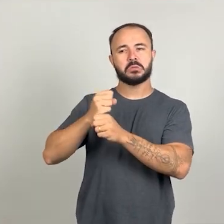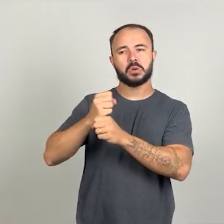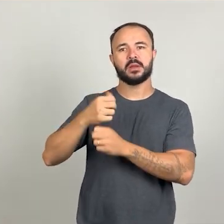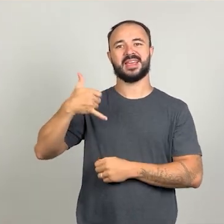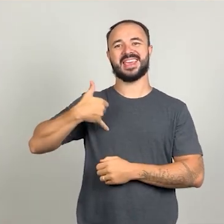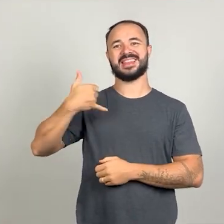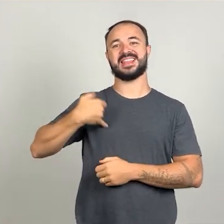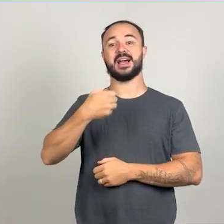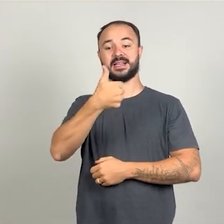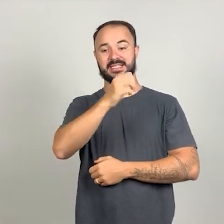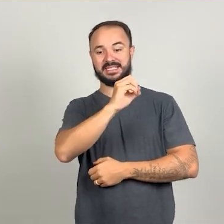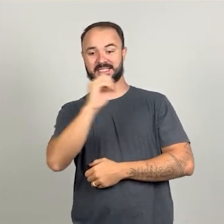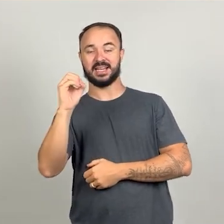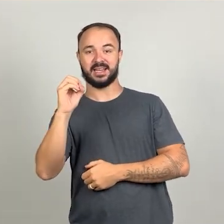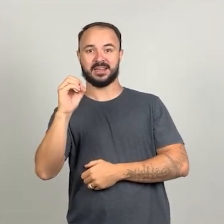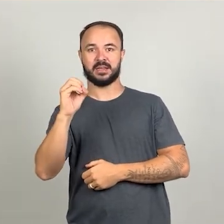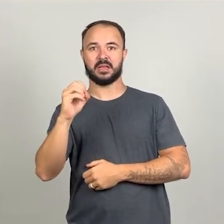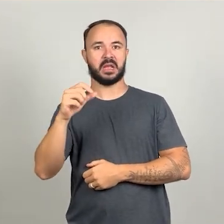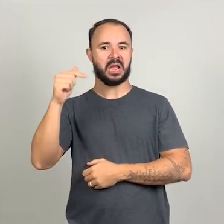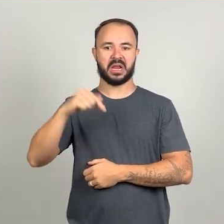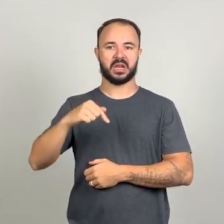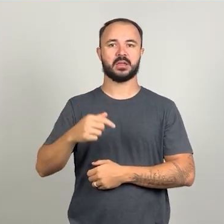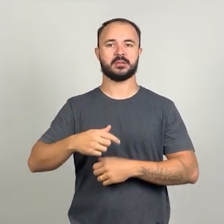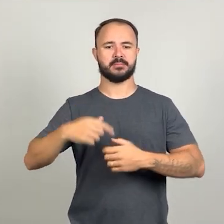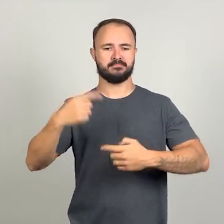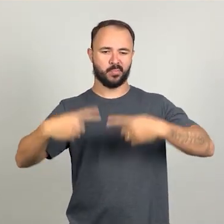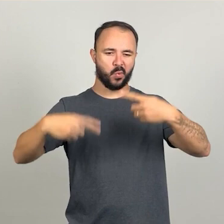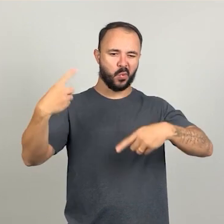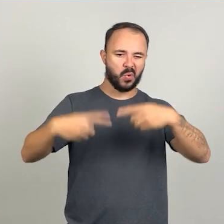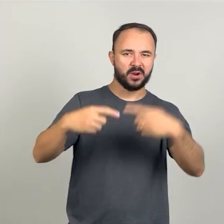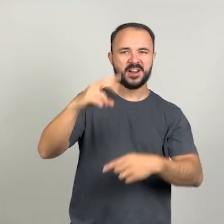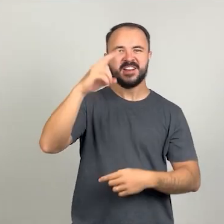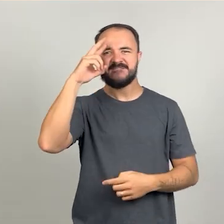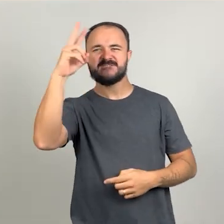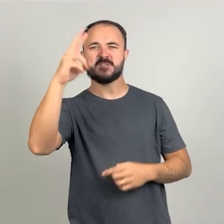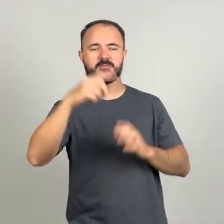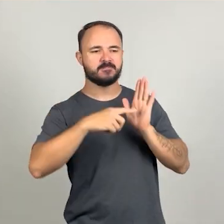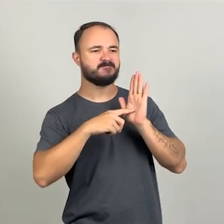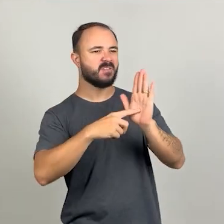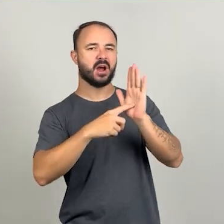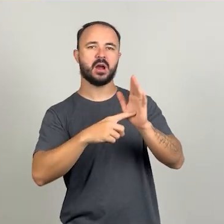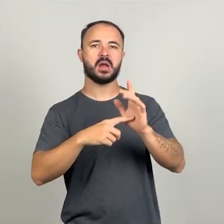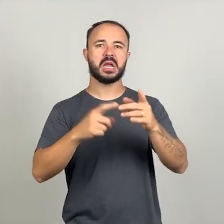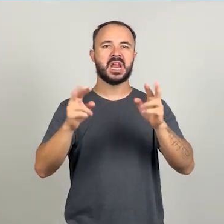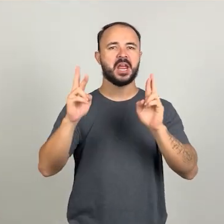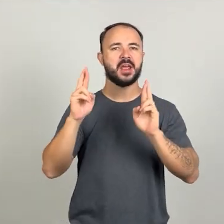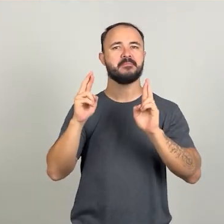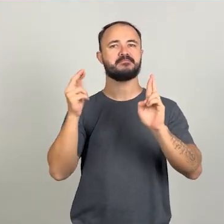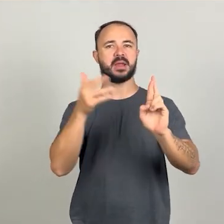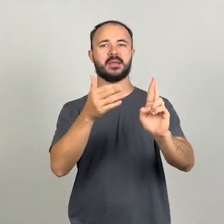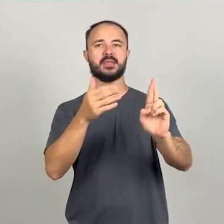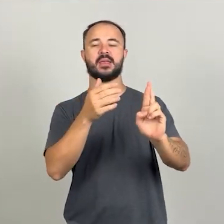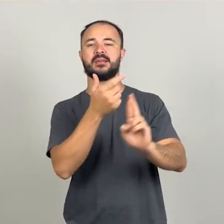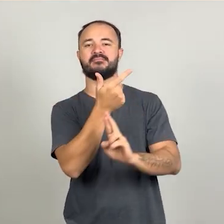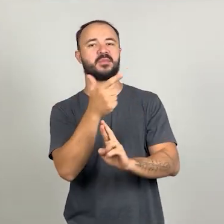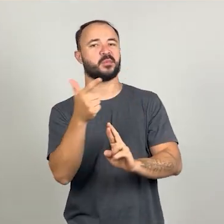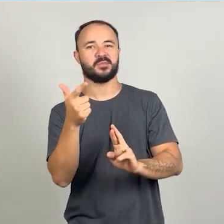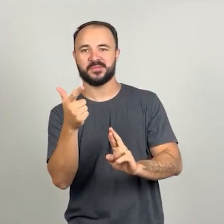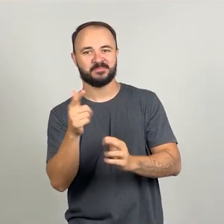tínhamos expressividade política, né, e econômica. E ainda não